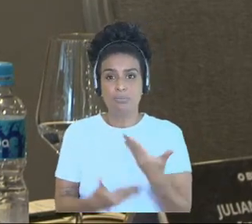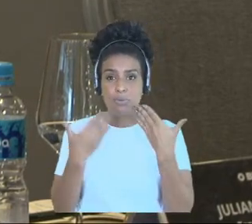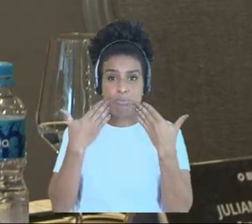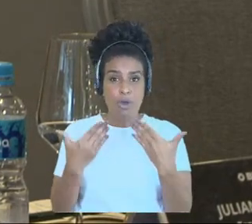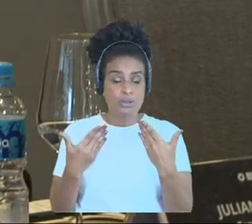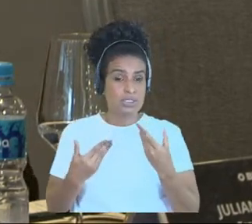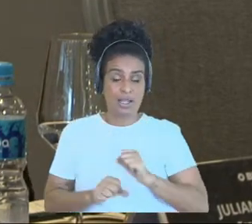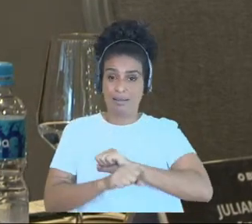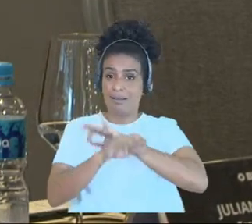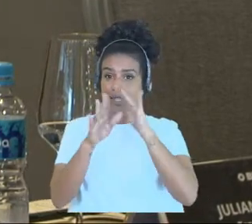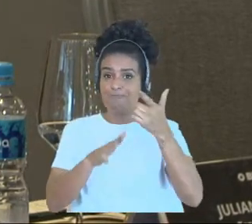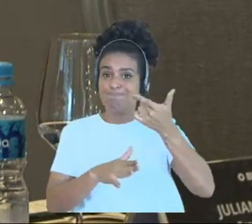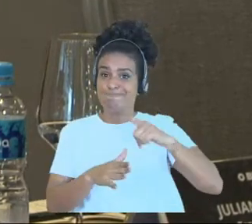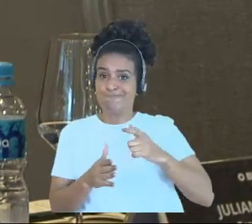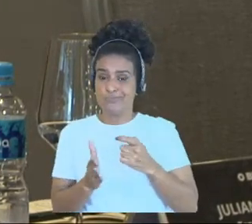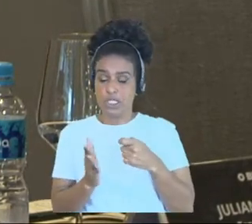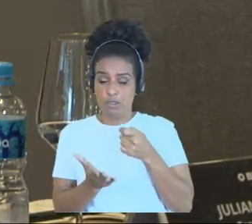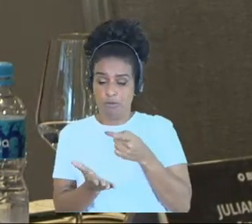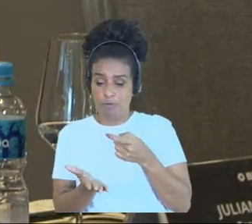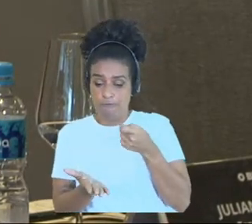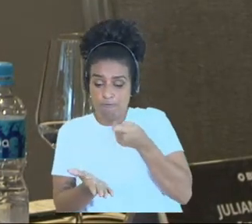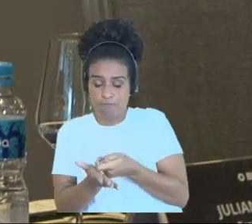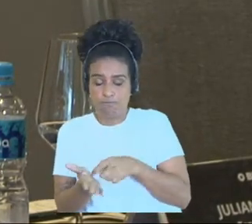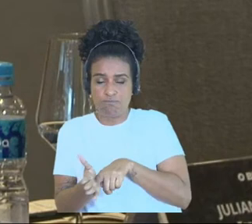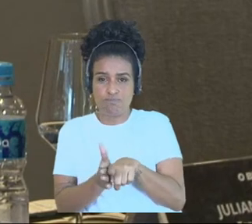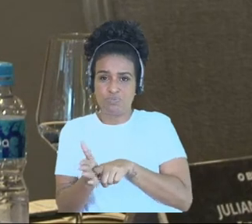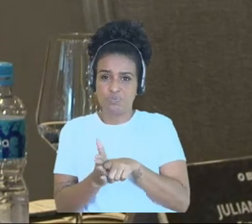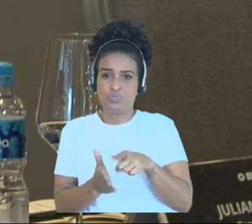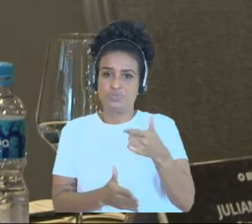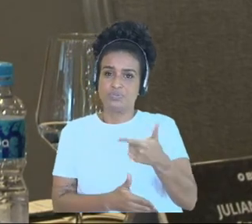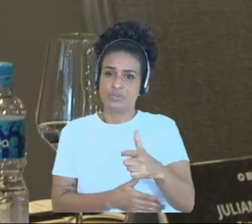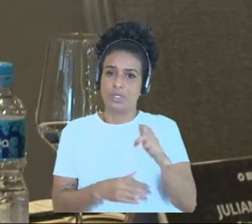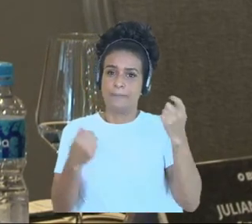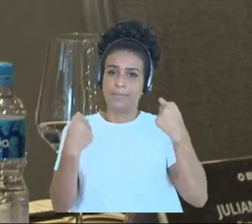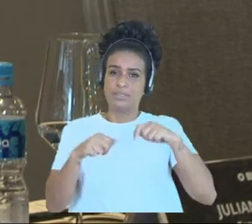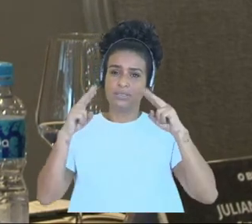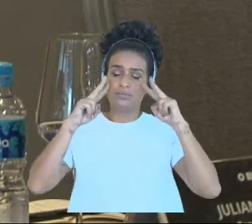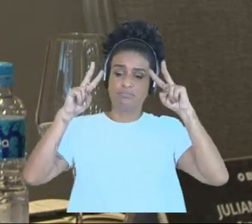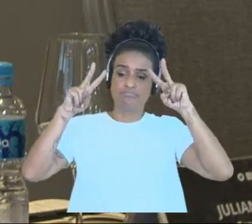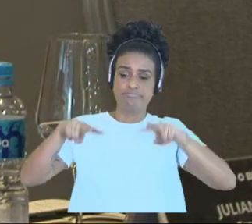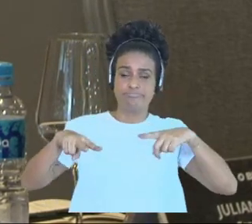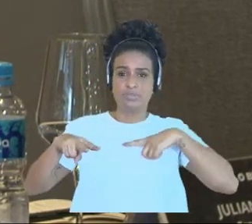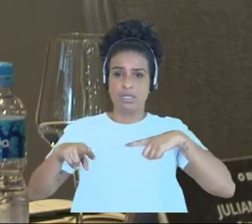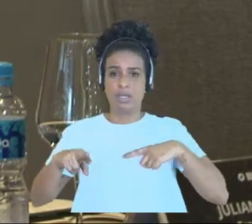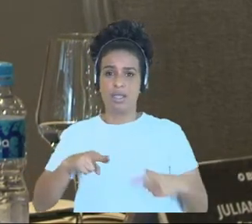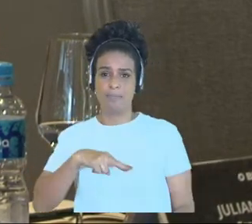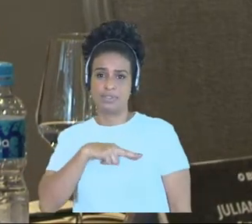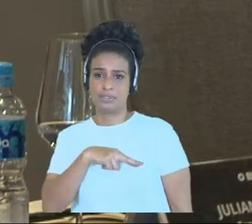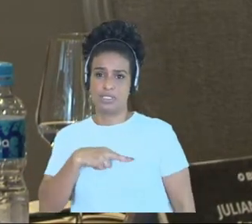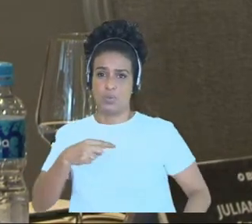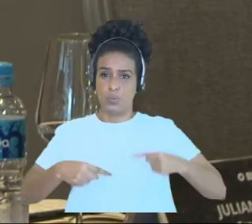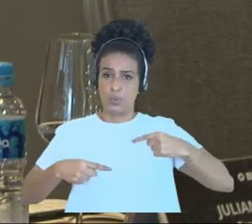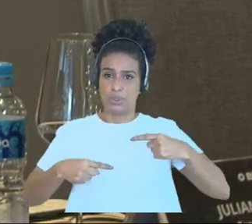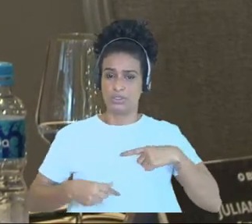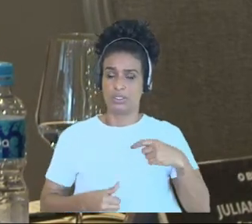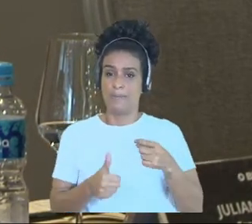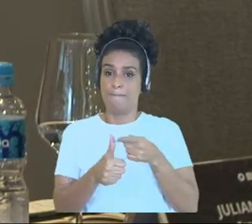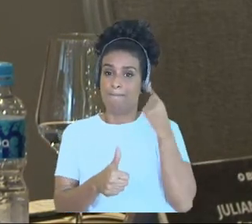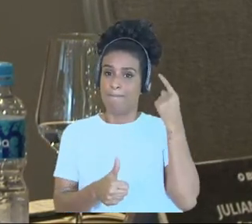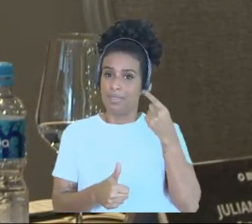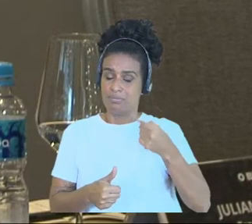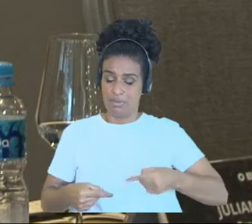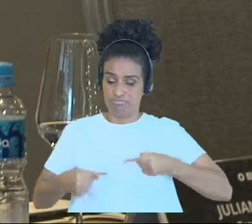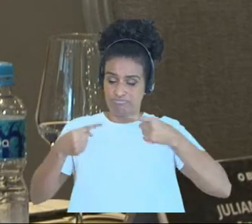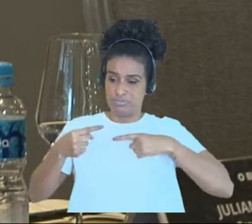tipo de fiscalização. O tão importante é a contabilidade que a gente precisa ter em relação à representação política. Então, o primeiro desafio que a gente tem